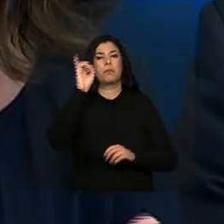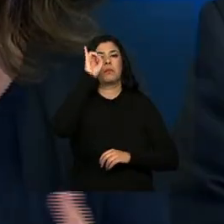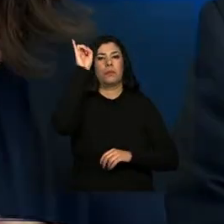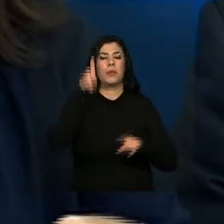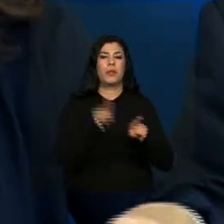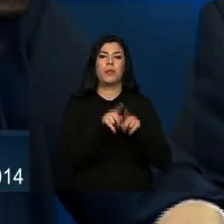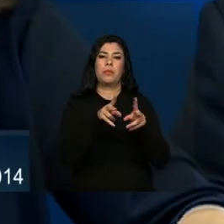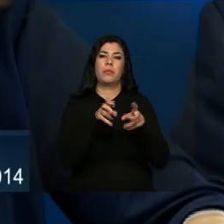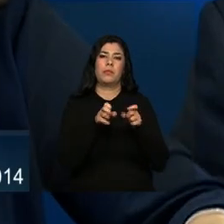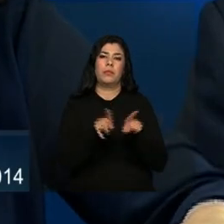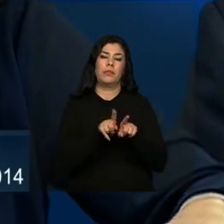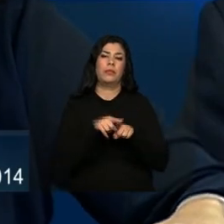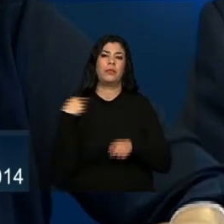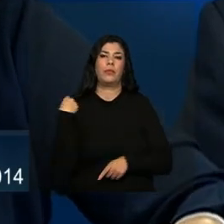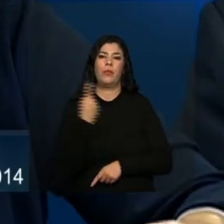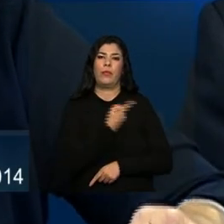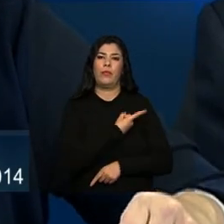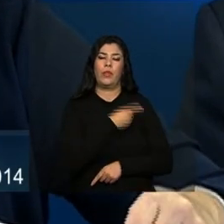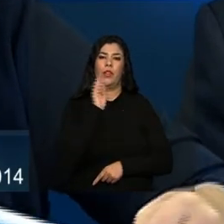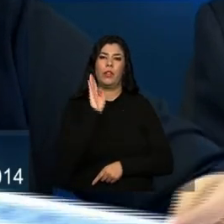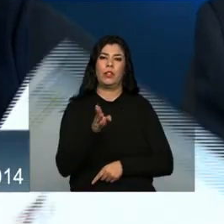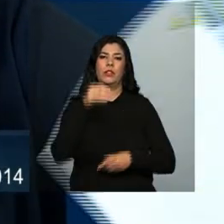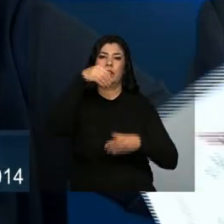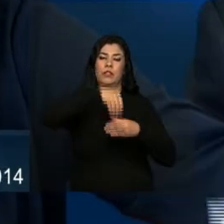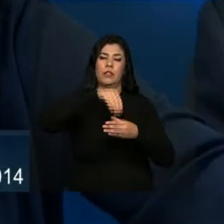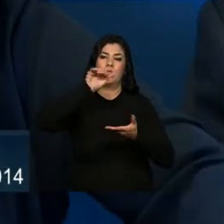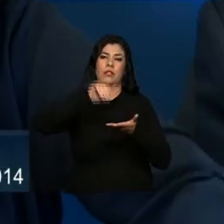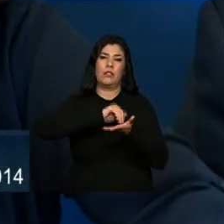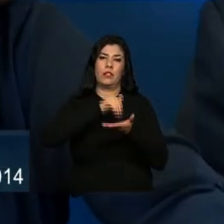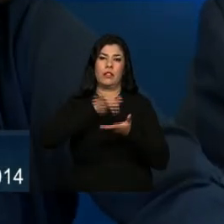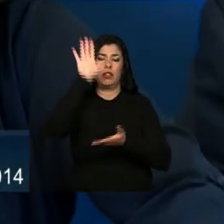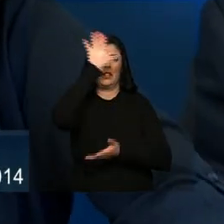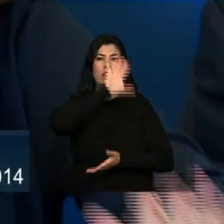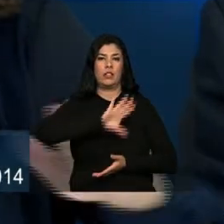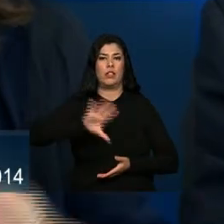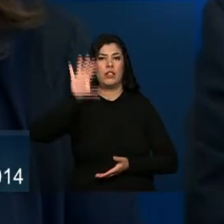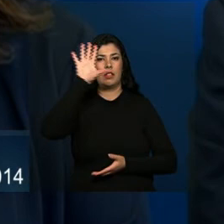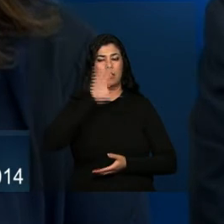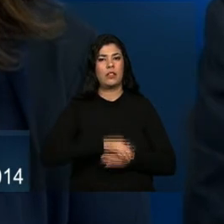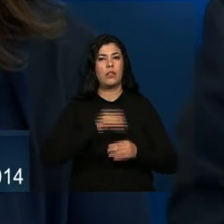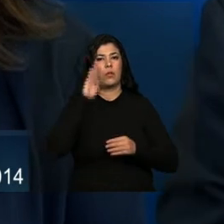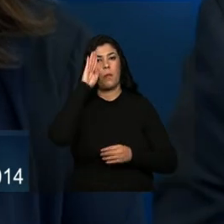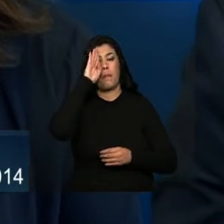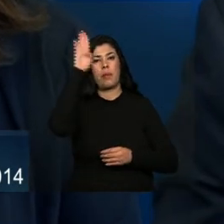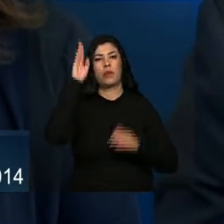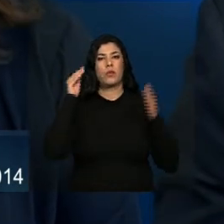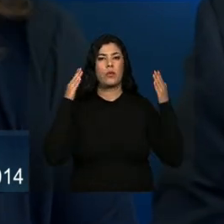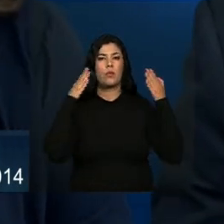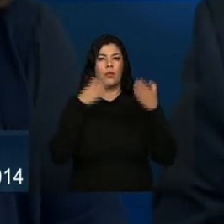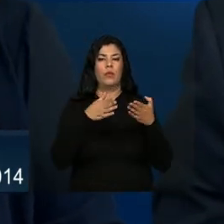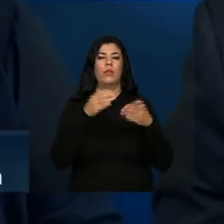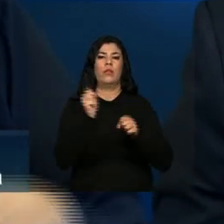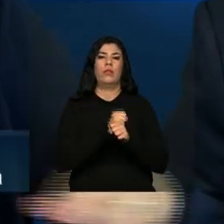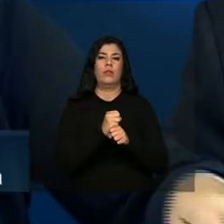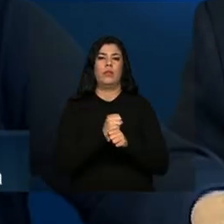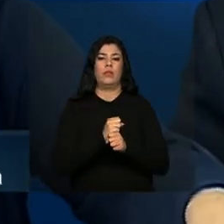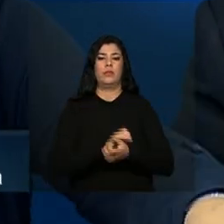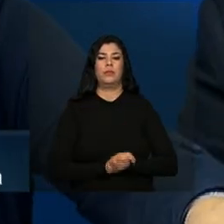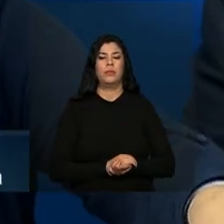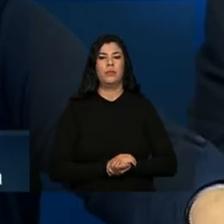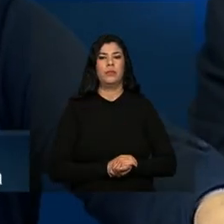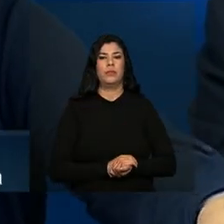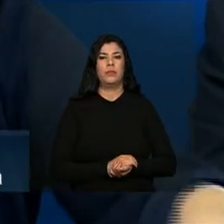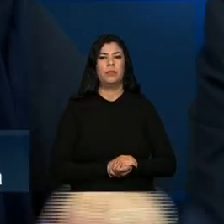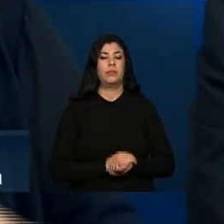importantes e que nós aqui na Secretaria Nacional vamos priorizar este ano